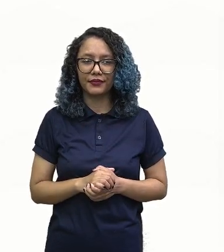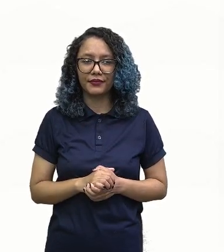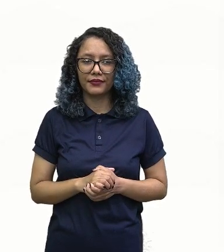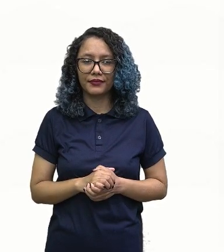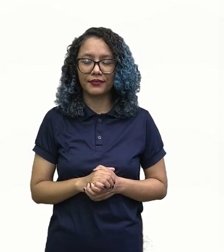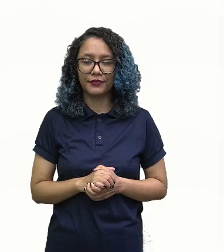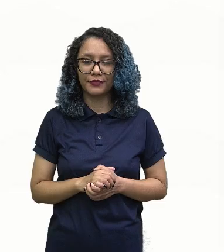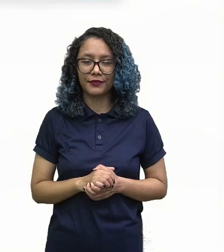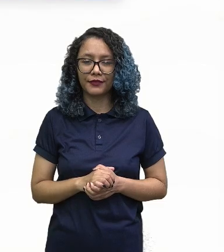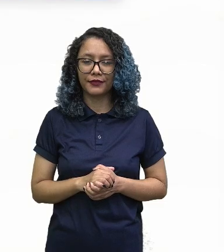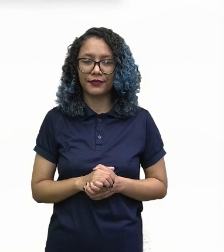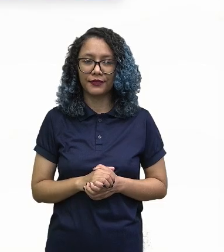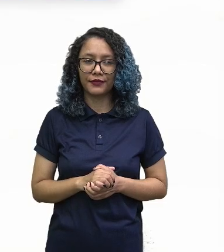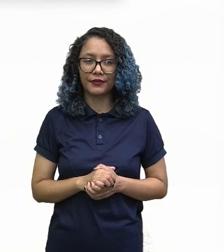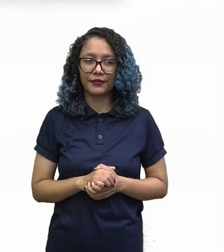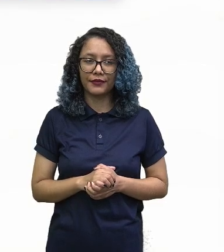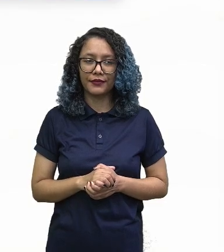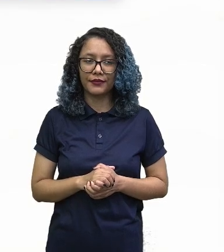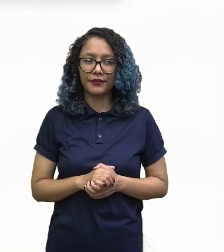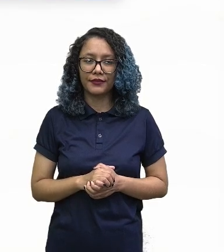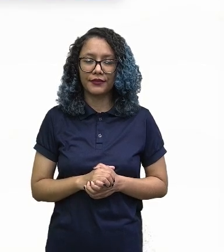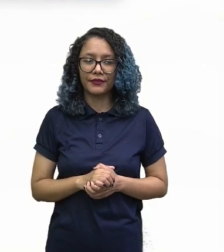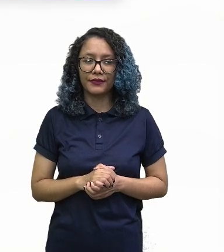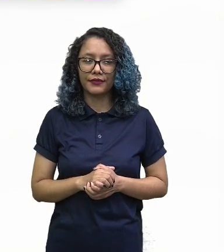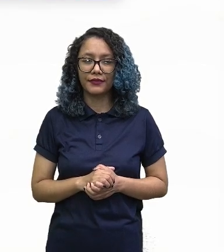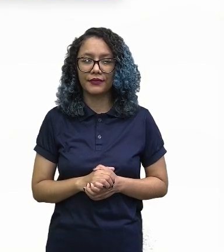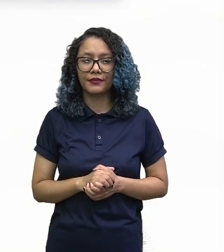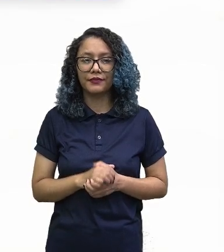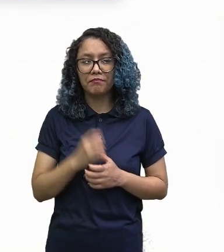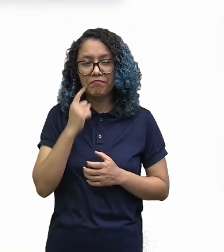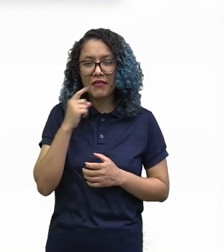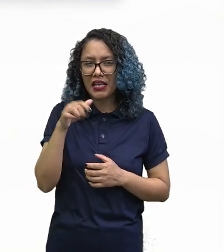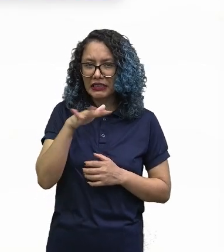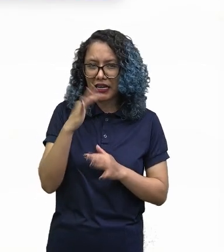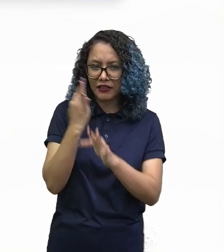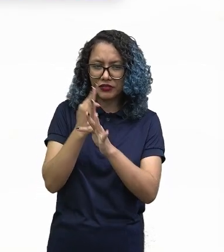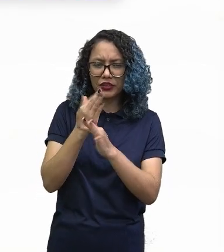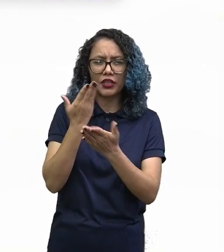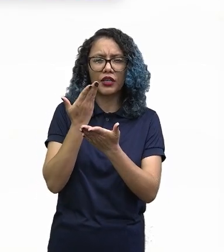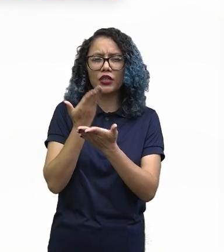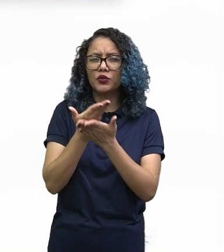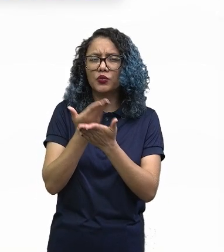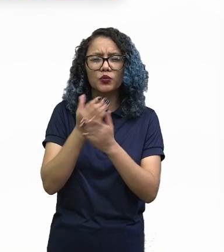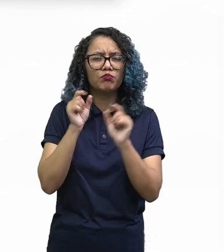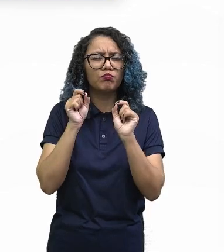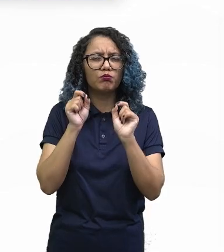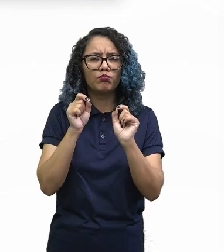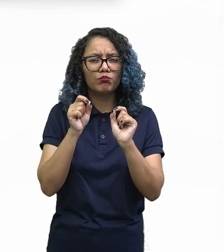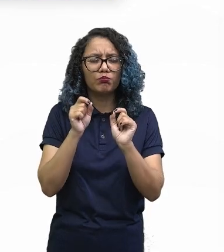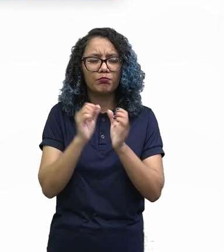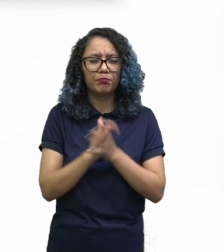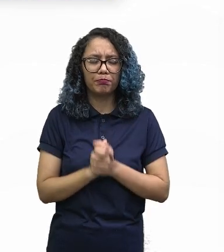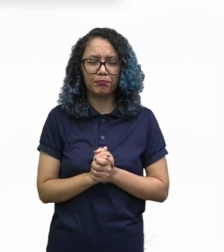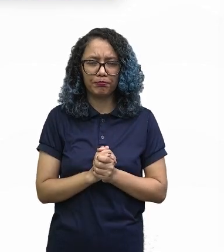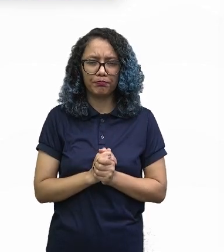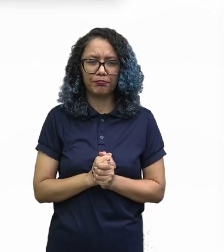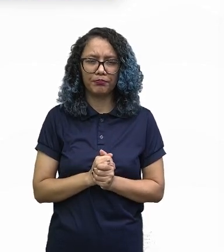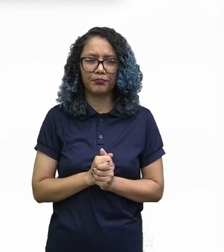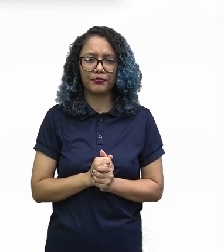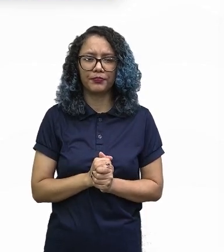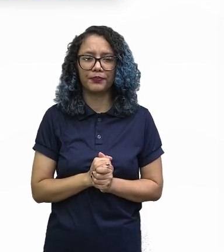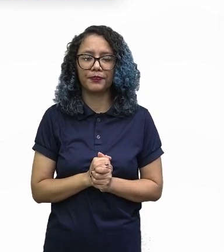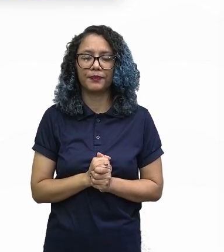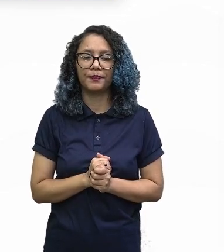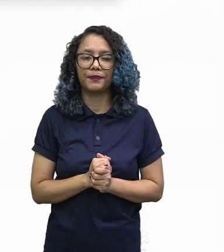termologia, ela vai estudar o quê? O que estuda a termologia? O que a termologia estuda?